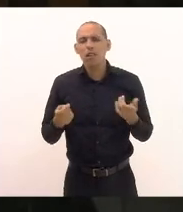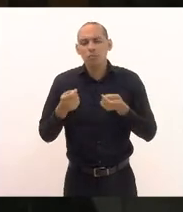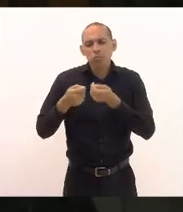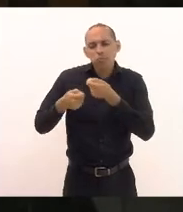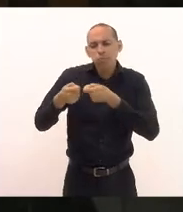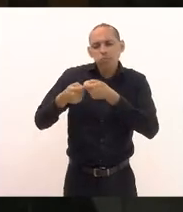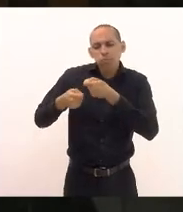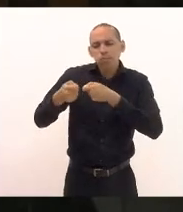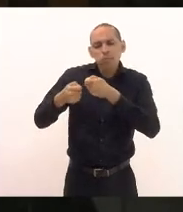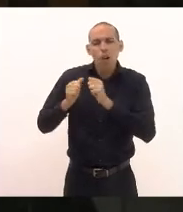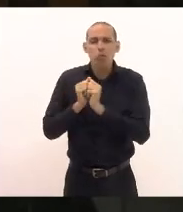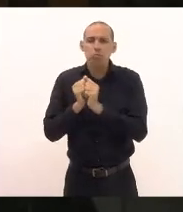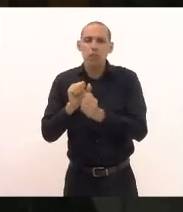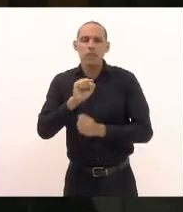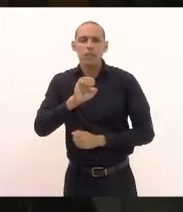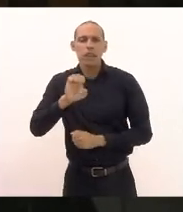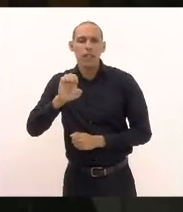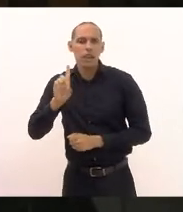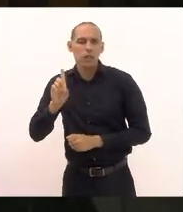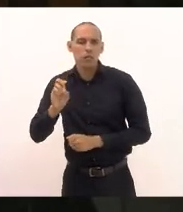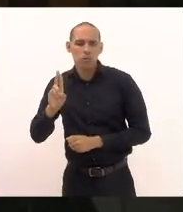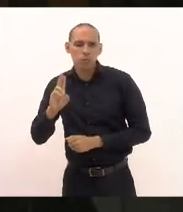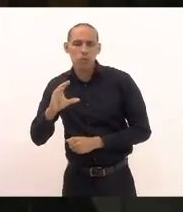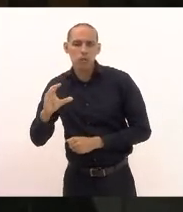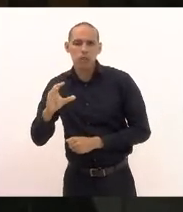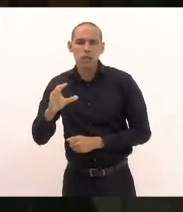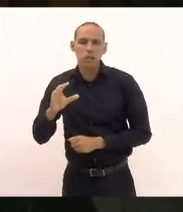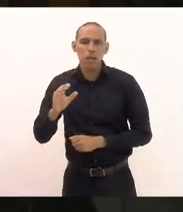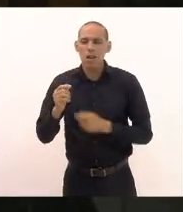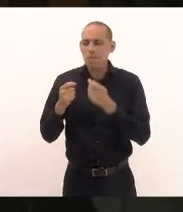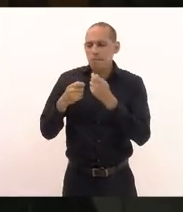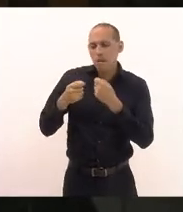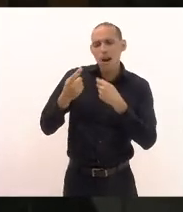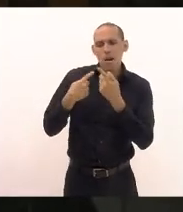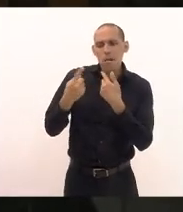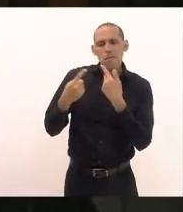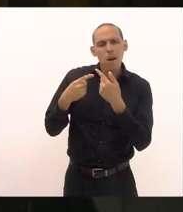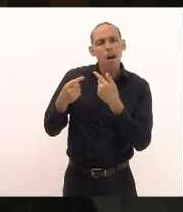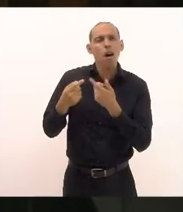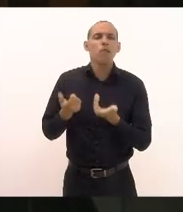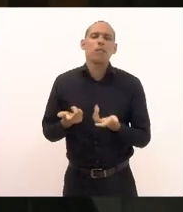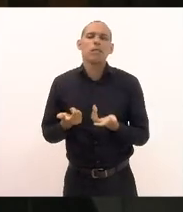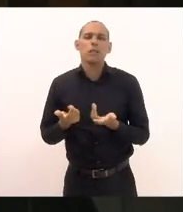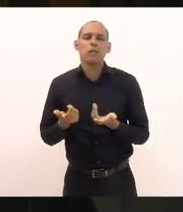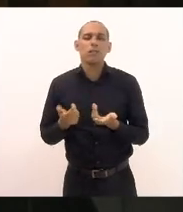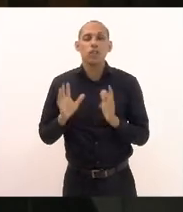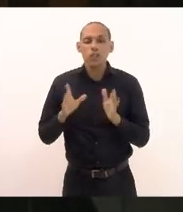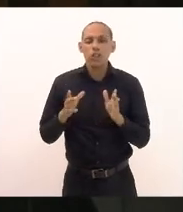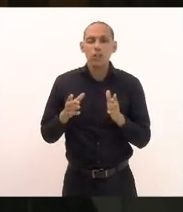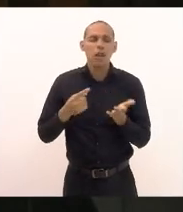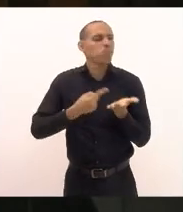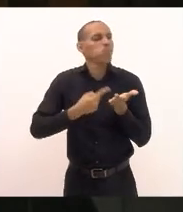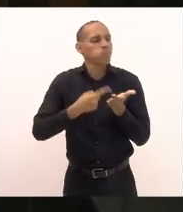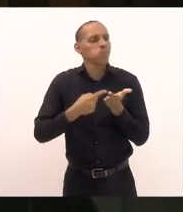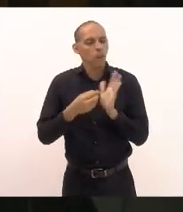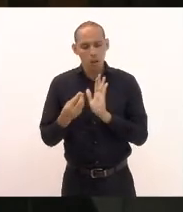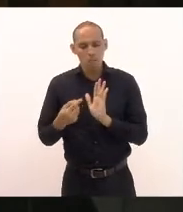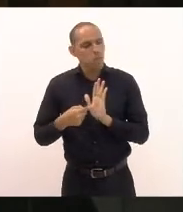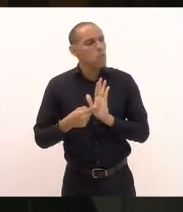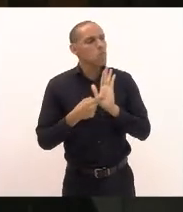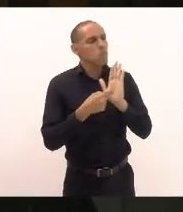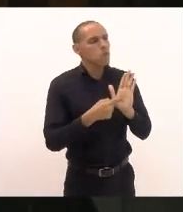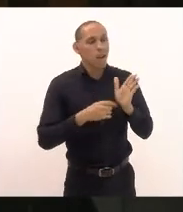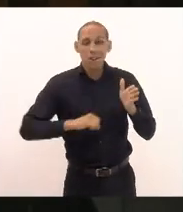SEDUC. A SEDUC havia assumido um compromisso de apresentar um cálculo de impacto financeiro dessa